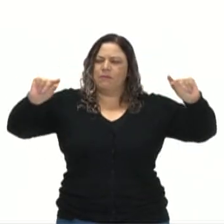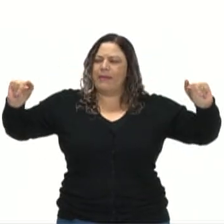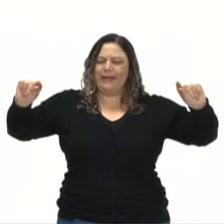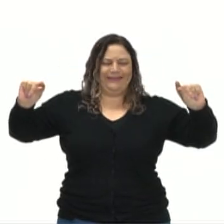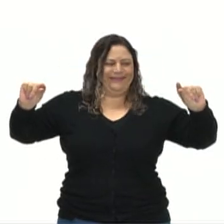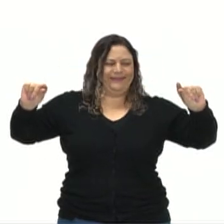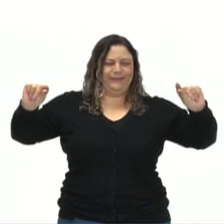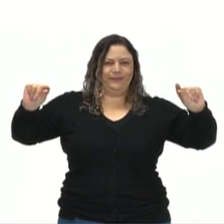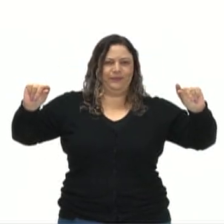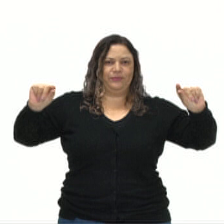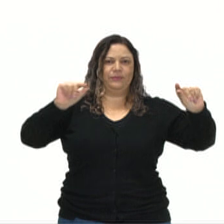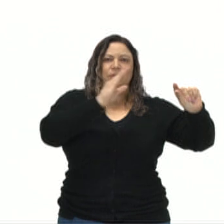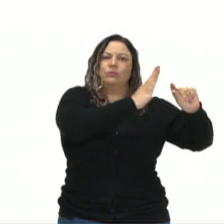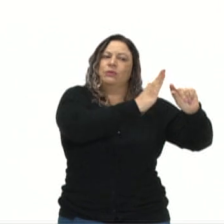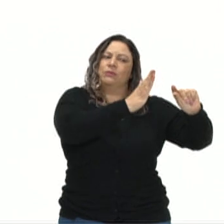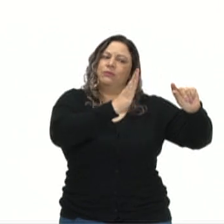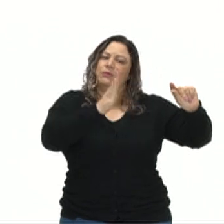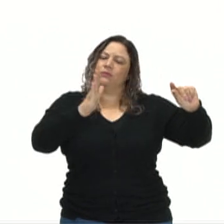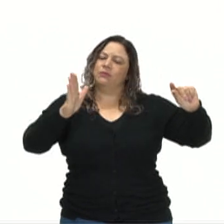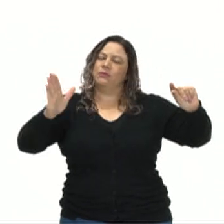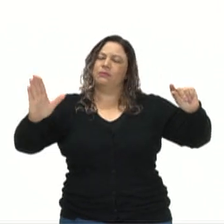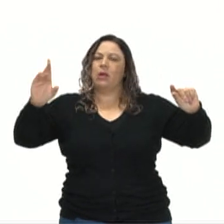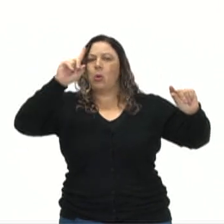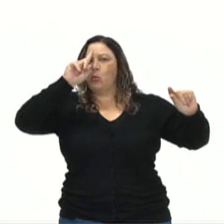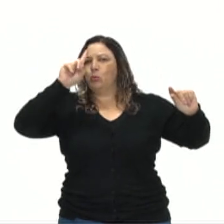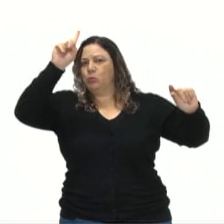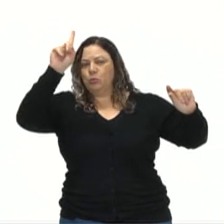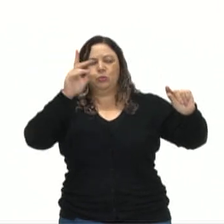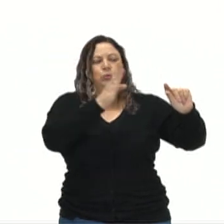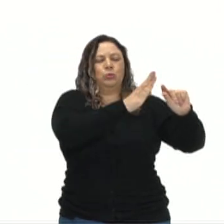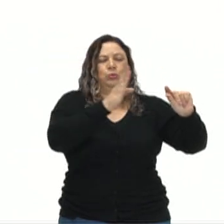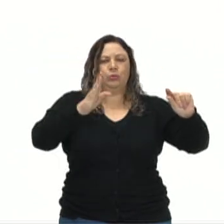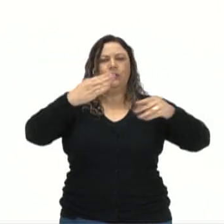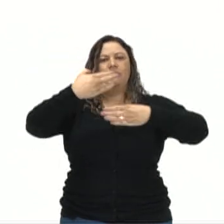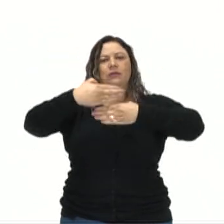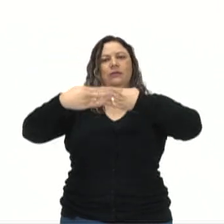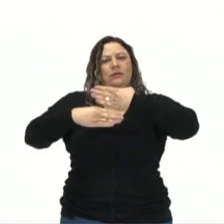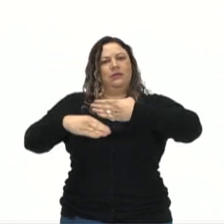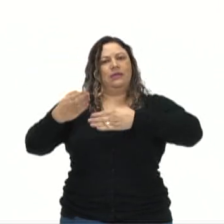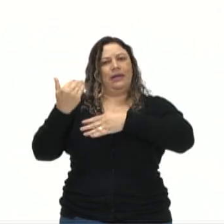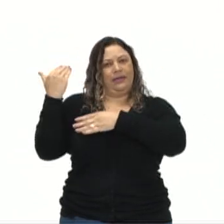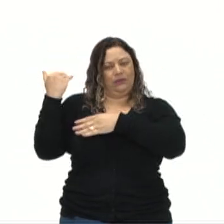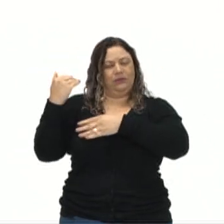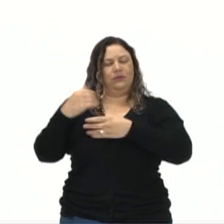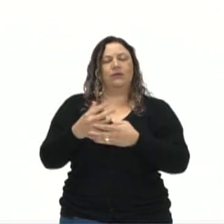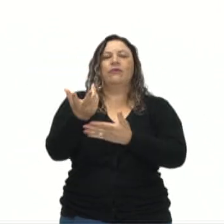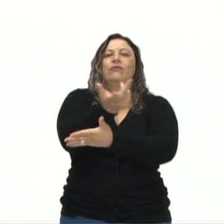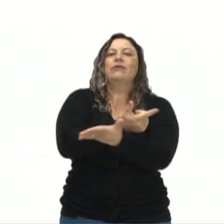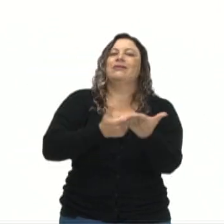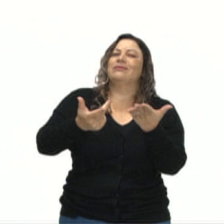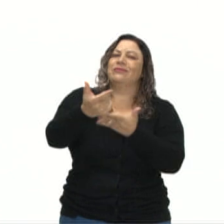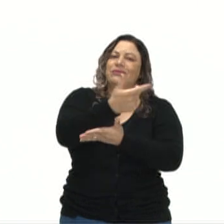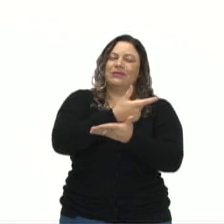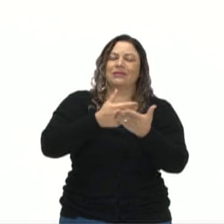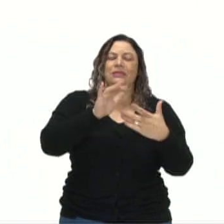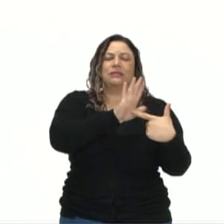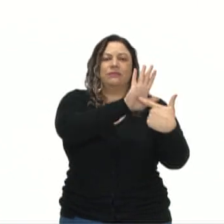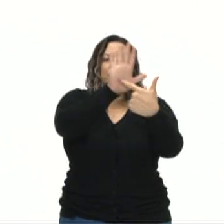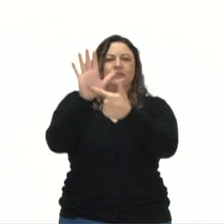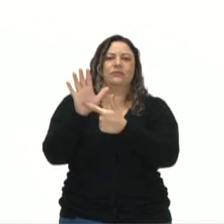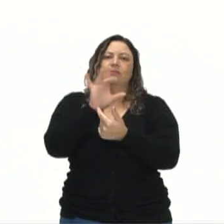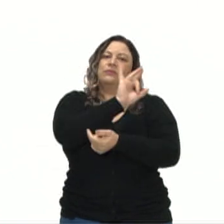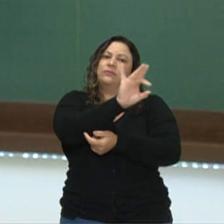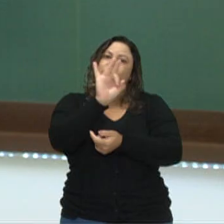caderno com as datas mencionadas no slide anterior. Faça um desenho que ilustre cada